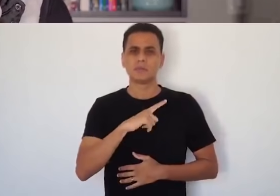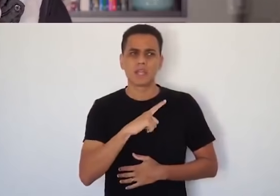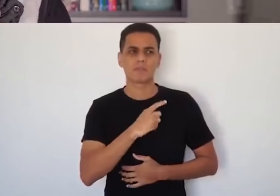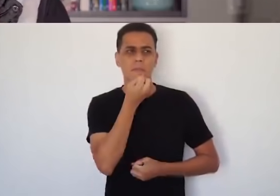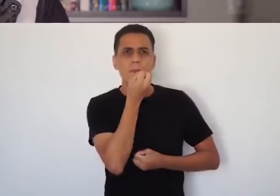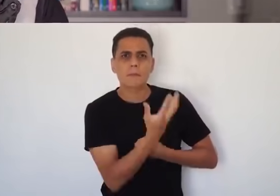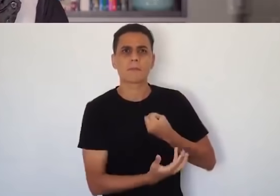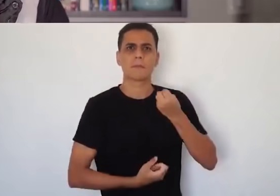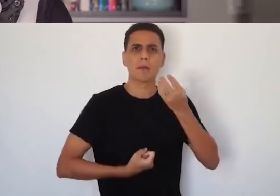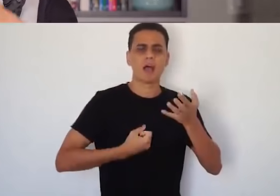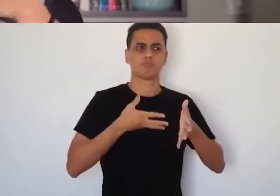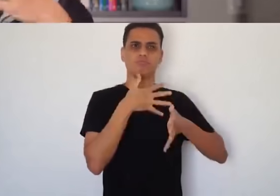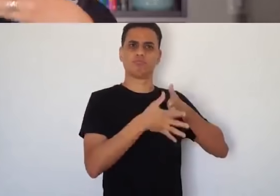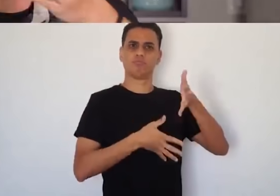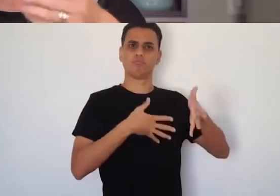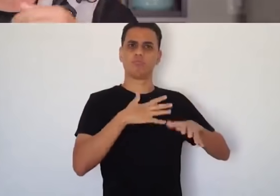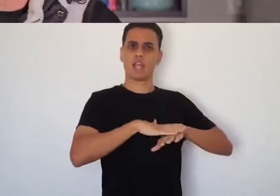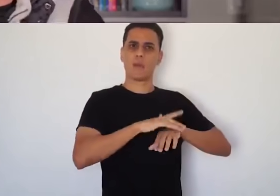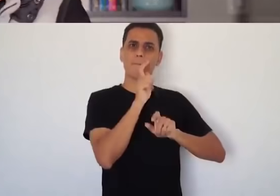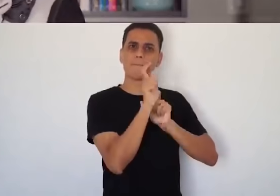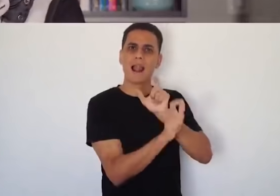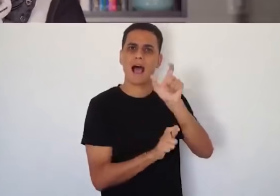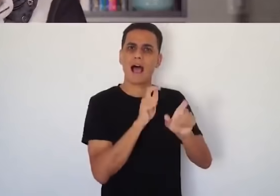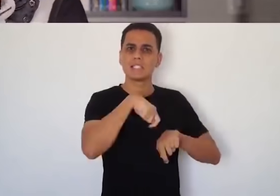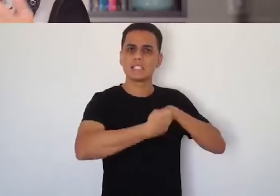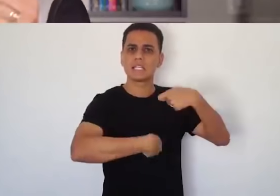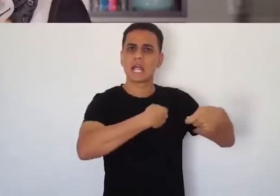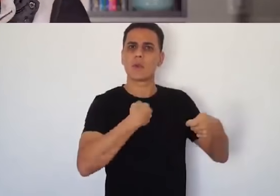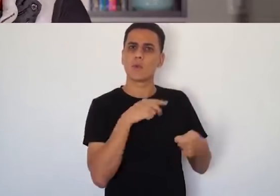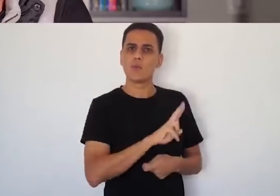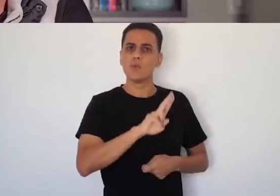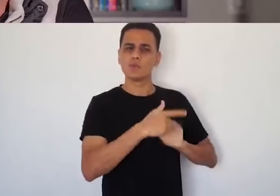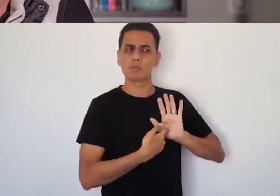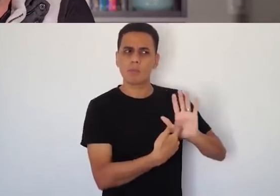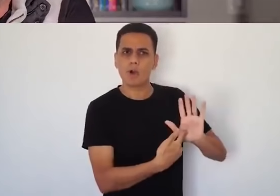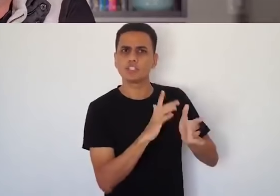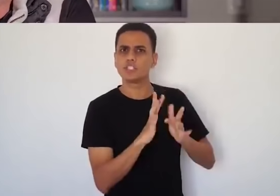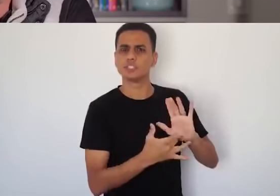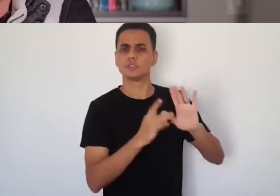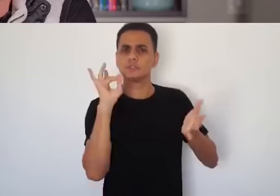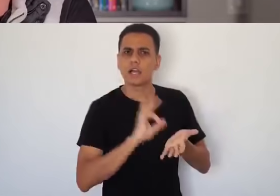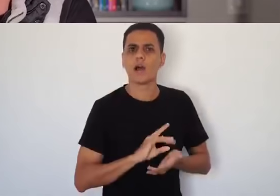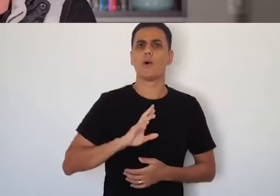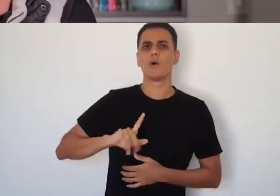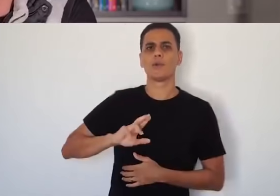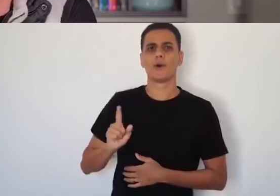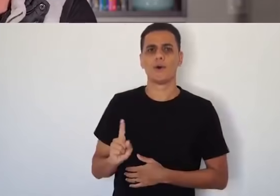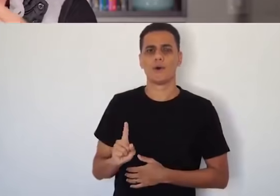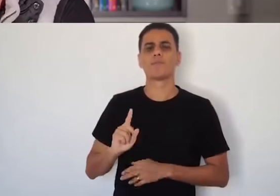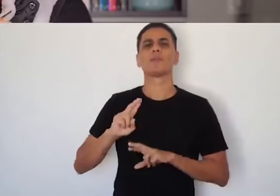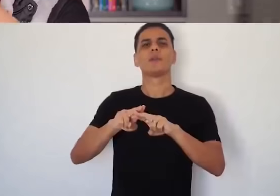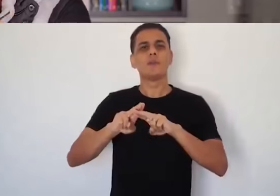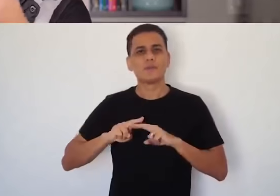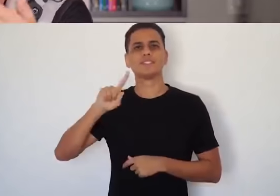1 Timóteo, capítulo 5, para a gente ampliar esse conceito de boas obras. Olha que interessante. Aqui Paulo escrevendo a